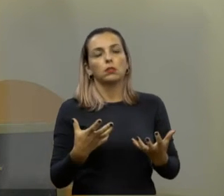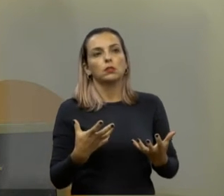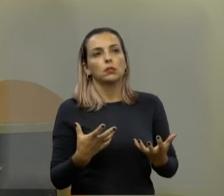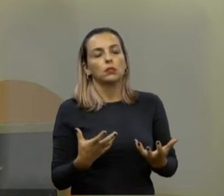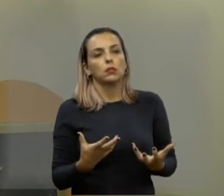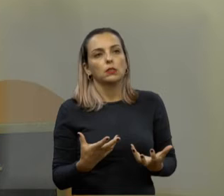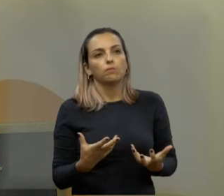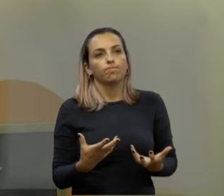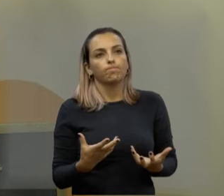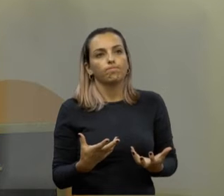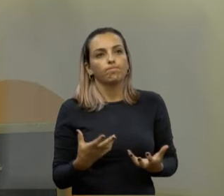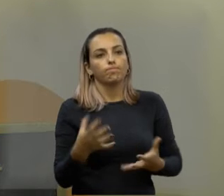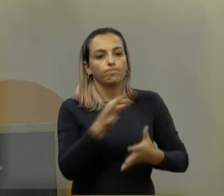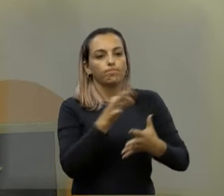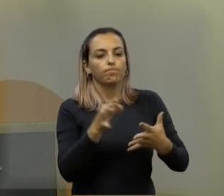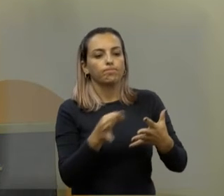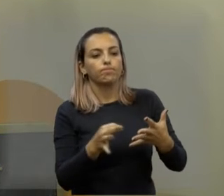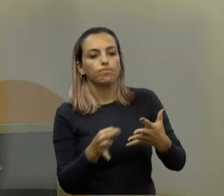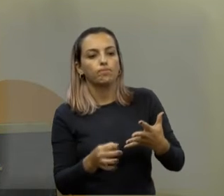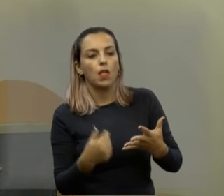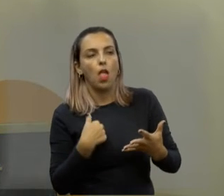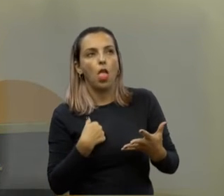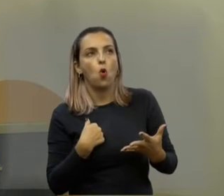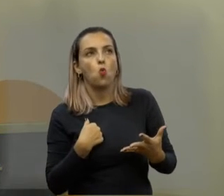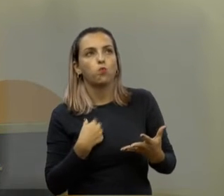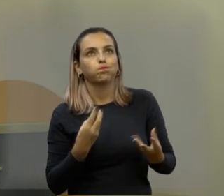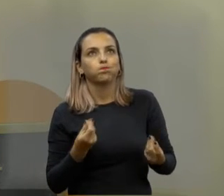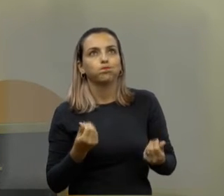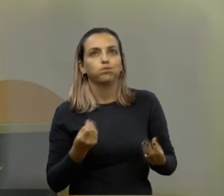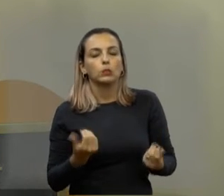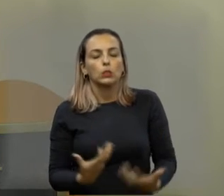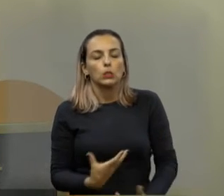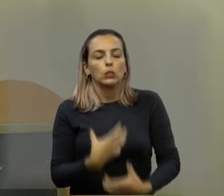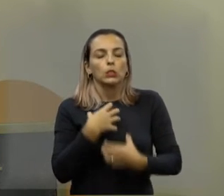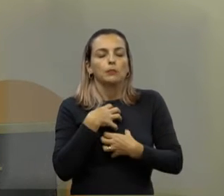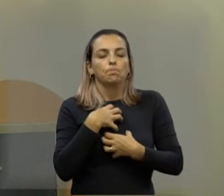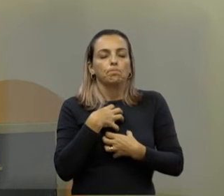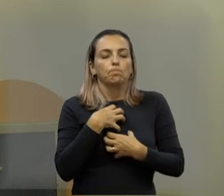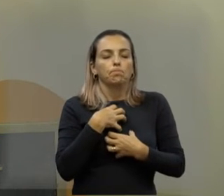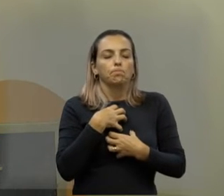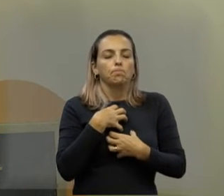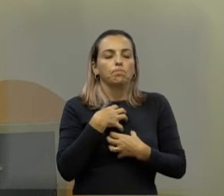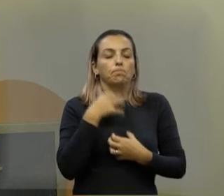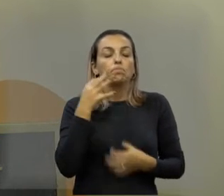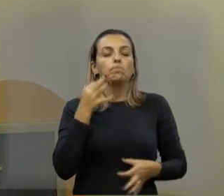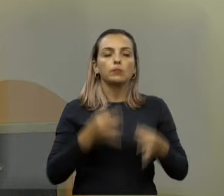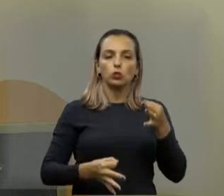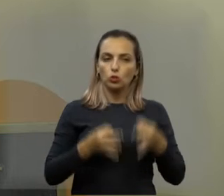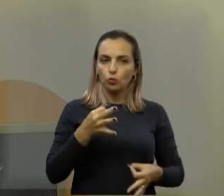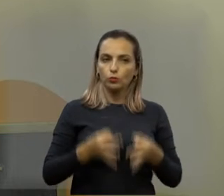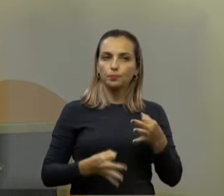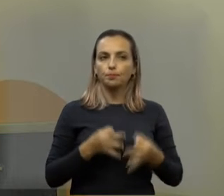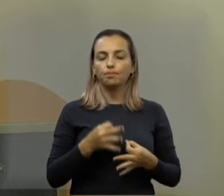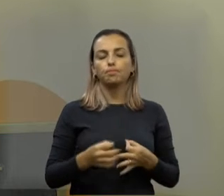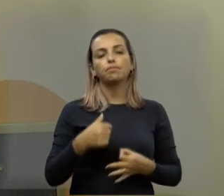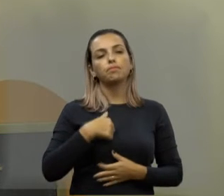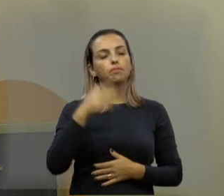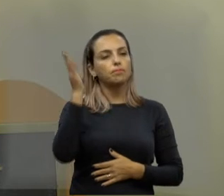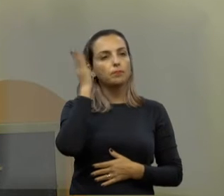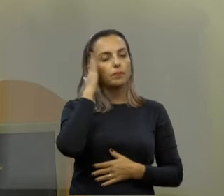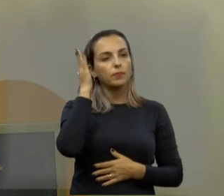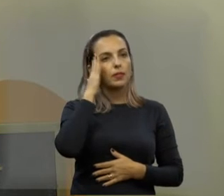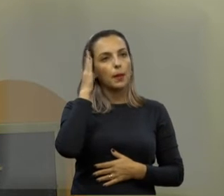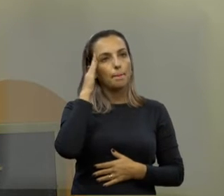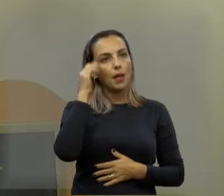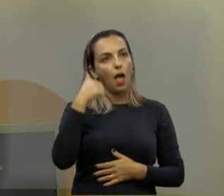situações que me Trouxeram um sentimento de Justiça eu sabia